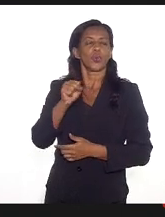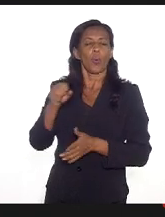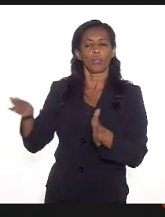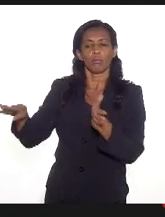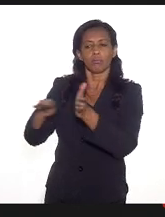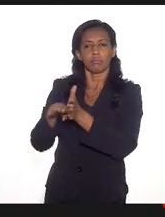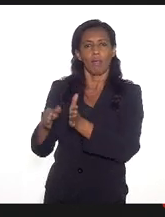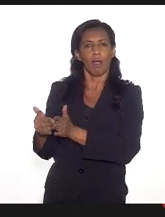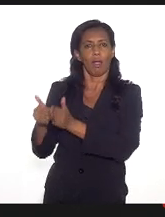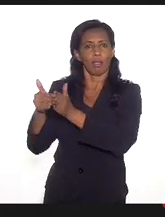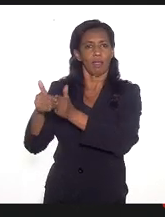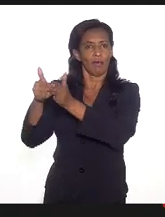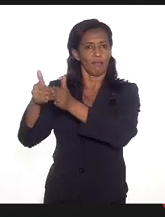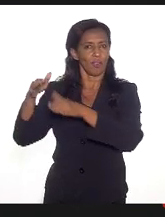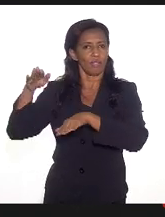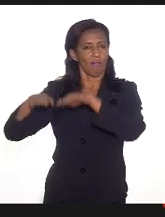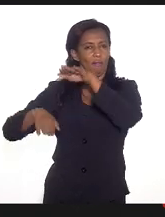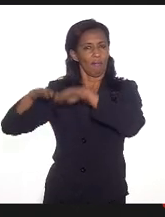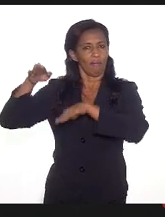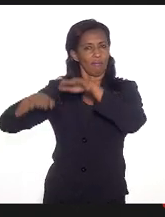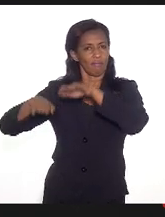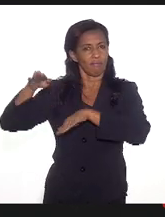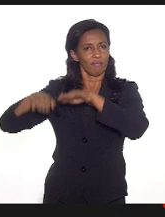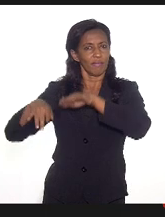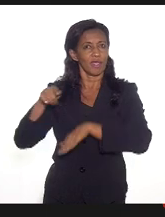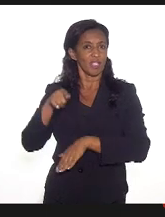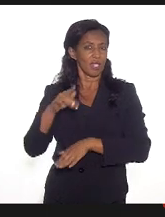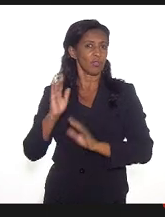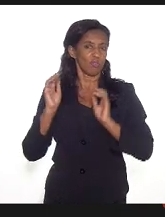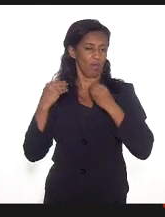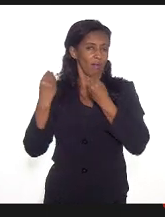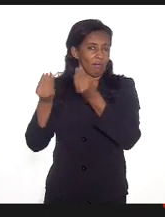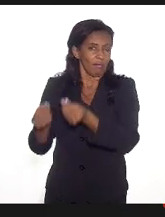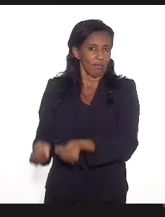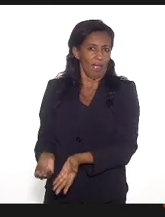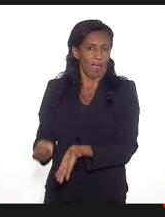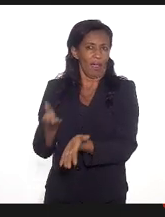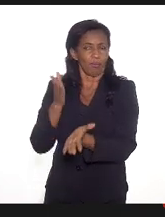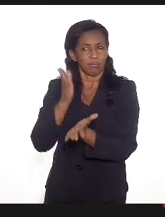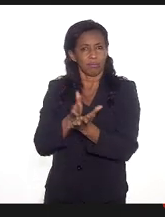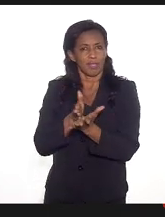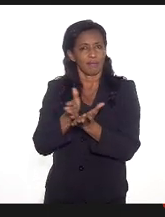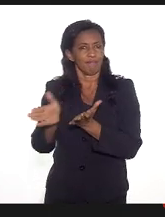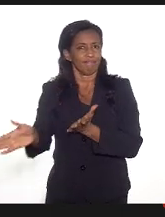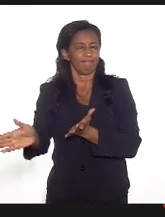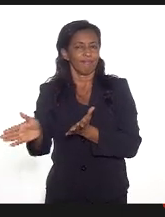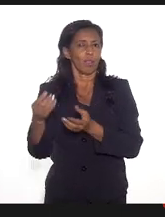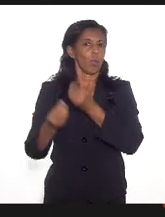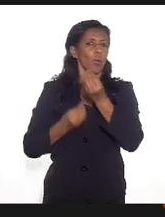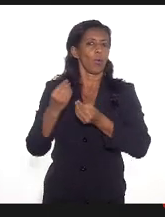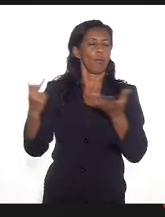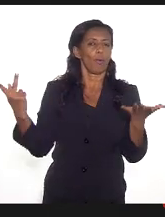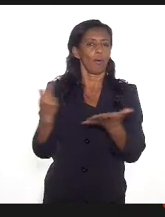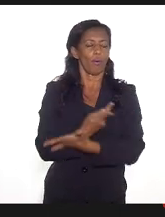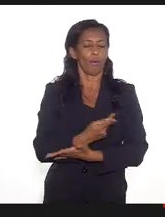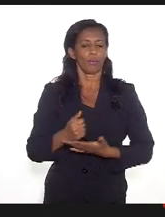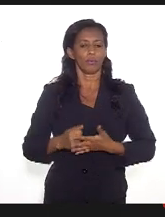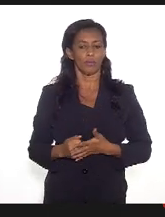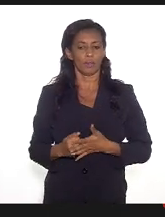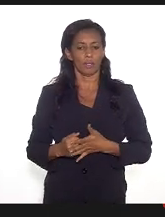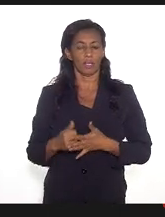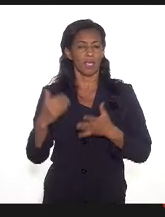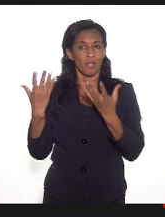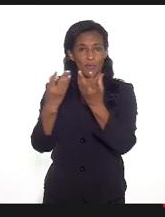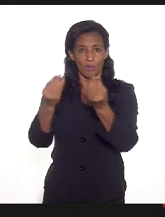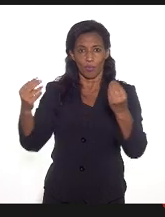grau elevado de ociosidade, isso já seria uma saída natural, como ocorre em muitos